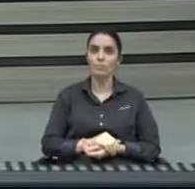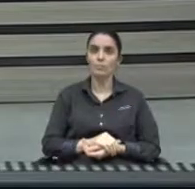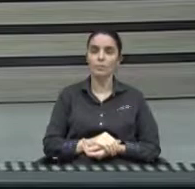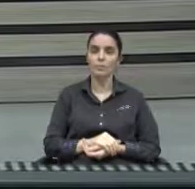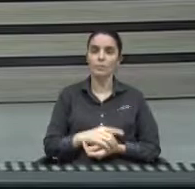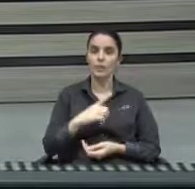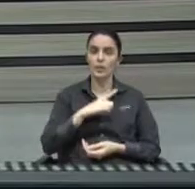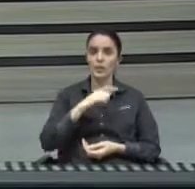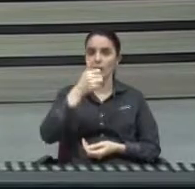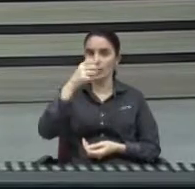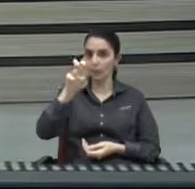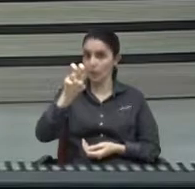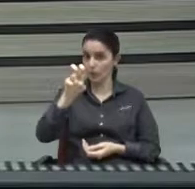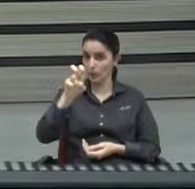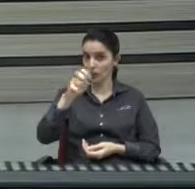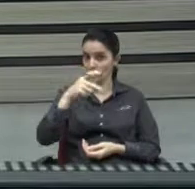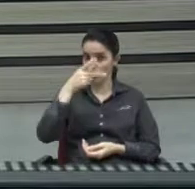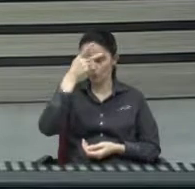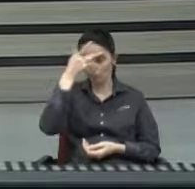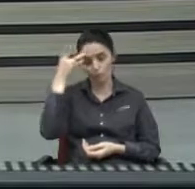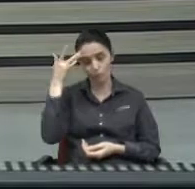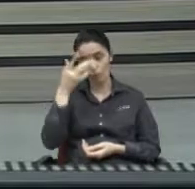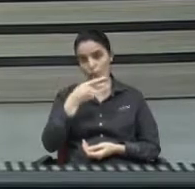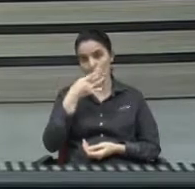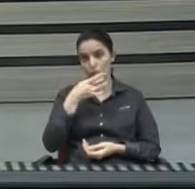temos 15 oradores.